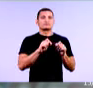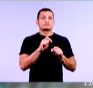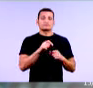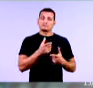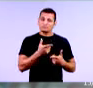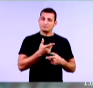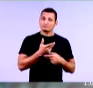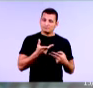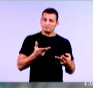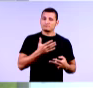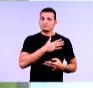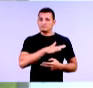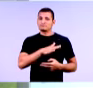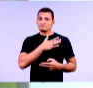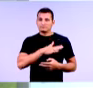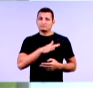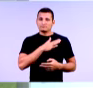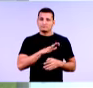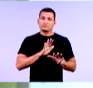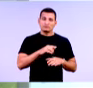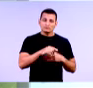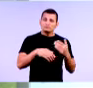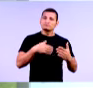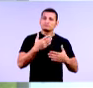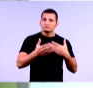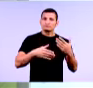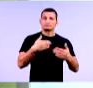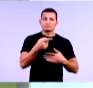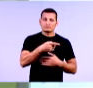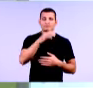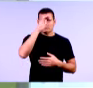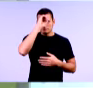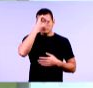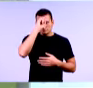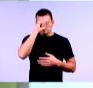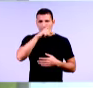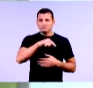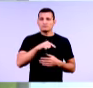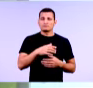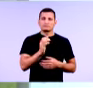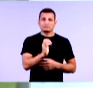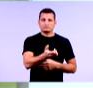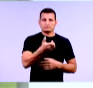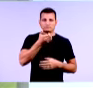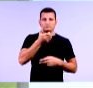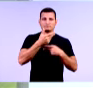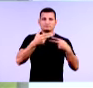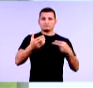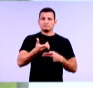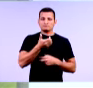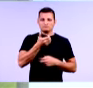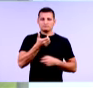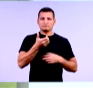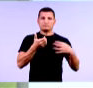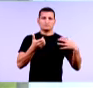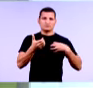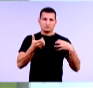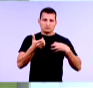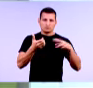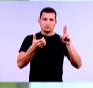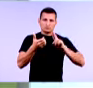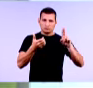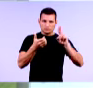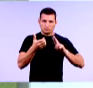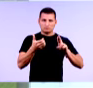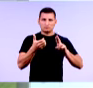gostaria que ele fizesse. Mas com o tempo ele vai aprender, né? Certamente ele vai pegar aquele objeto, vai usar todos os sentidos que ele é capaz, quer